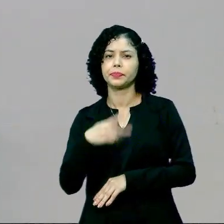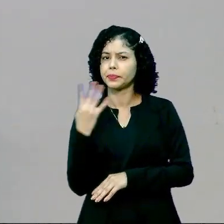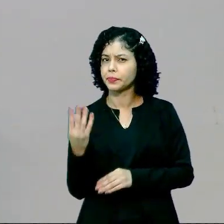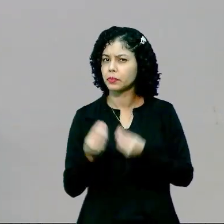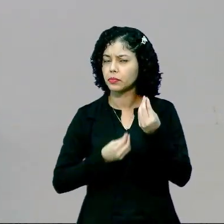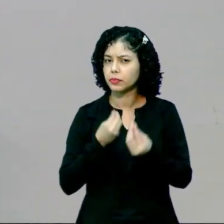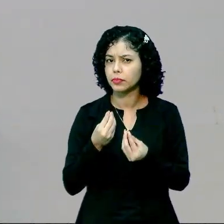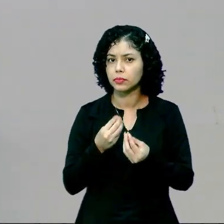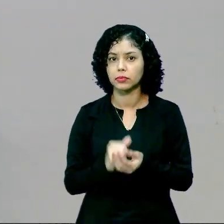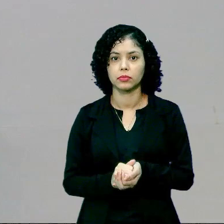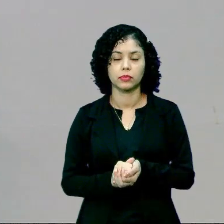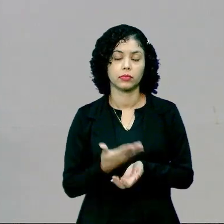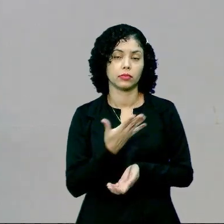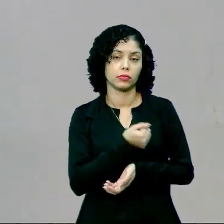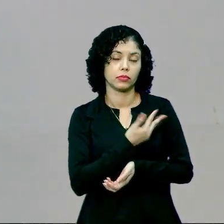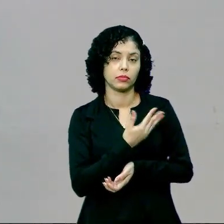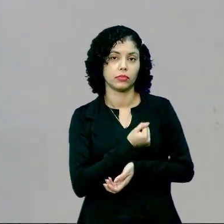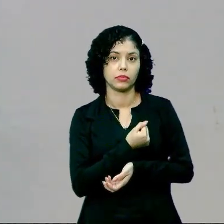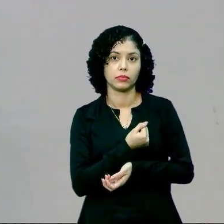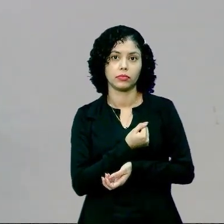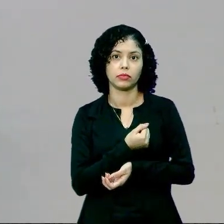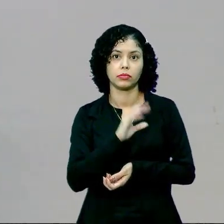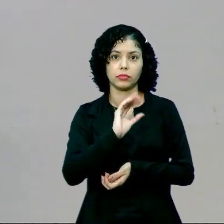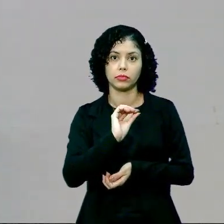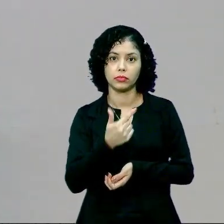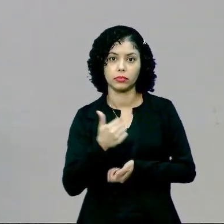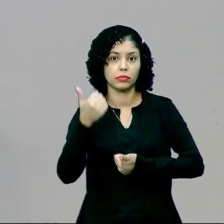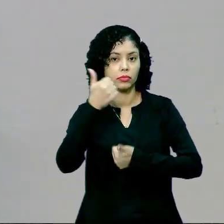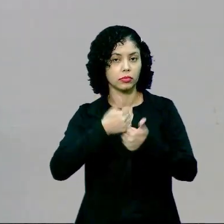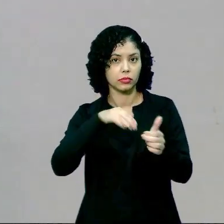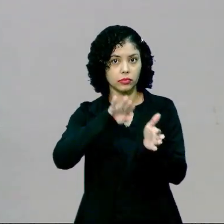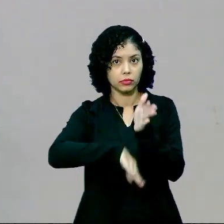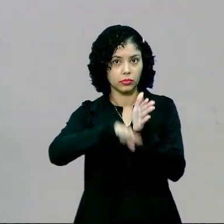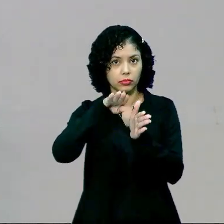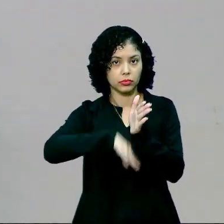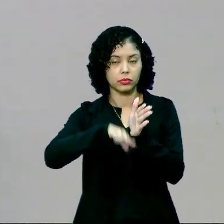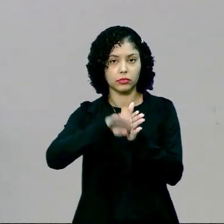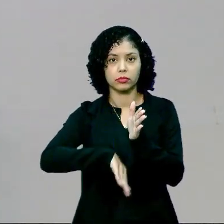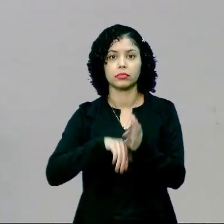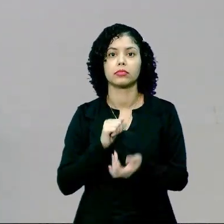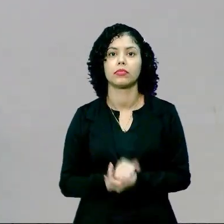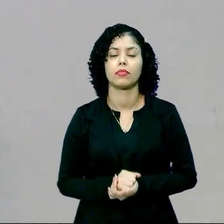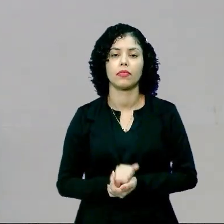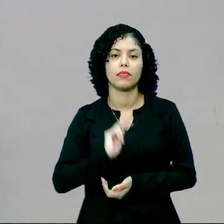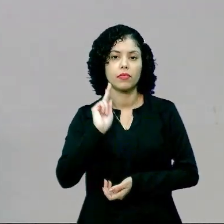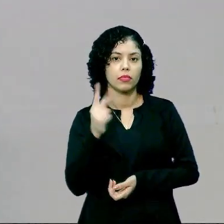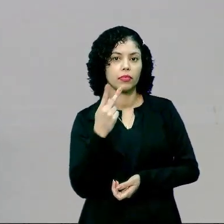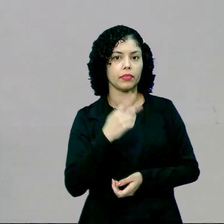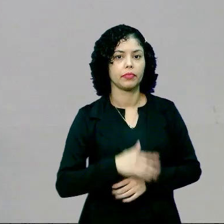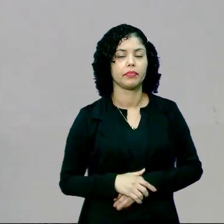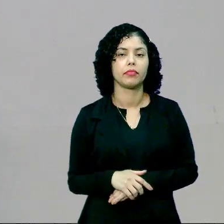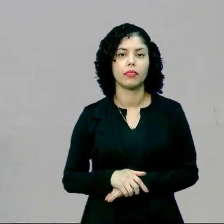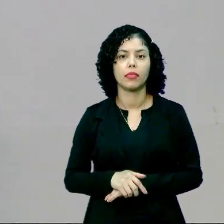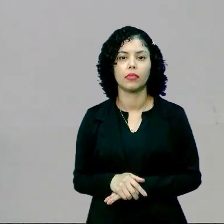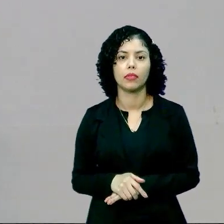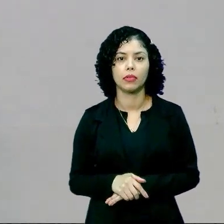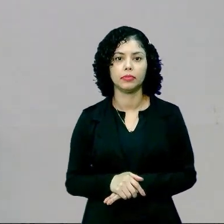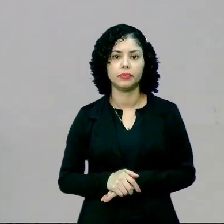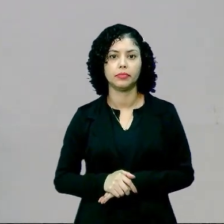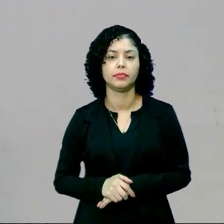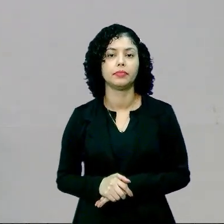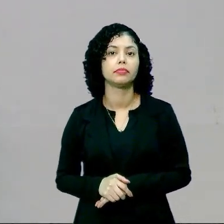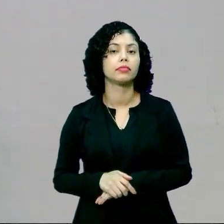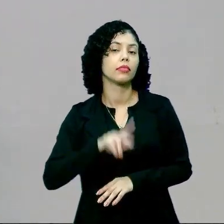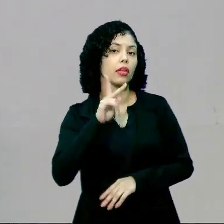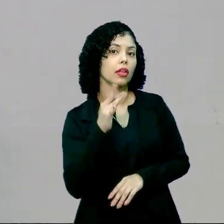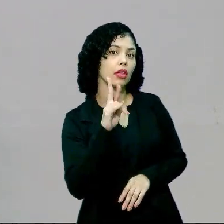é só pegar o número de oxigênio e subtrair pelo número de hidrogênio se ele for um óxido se